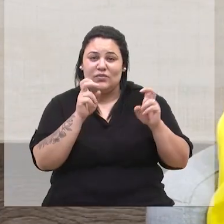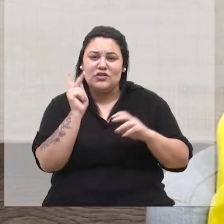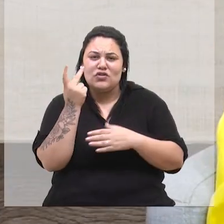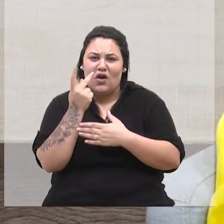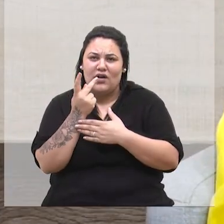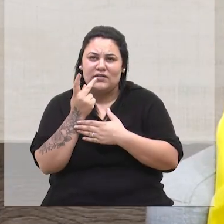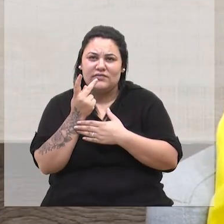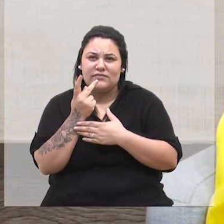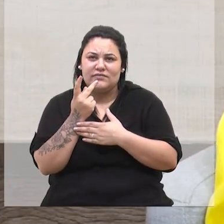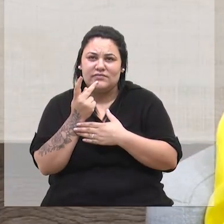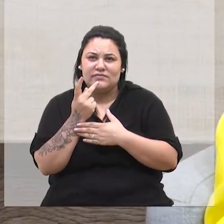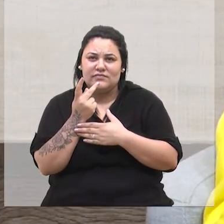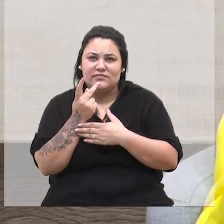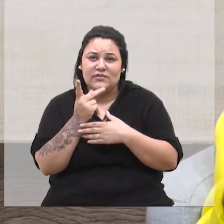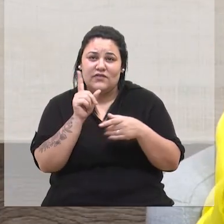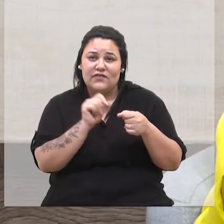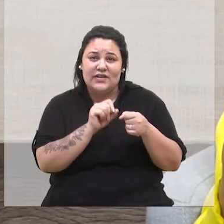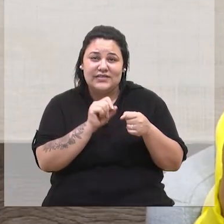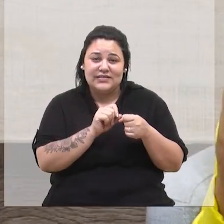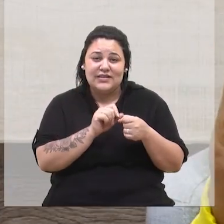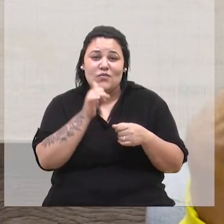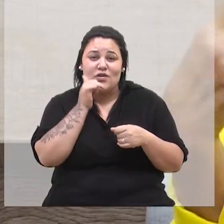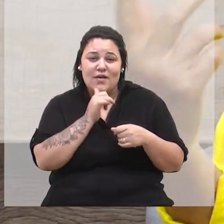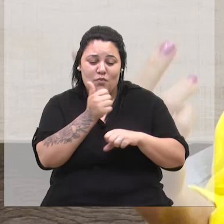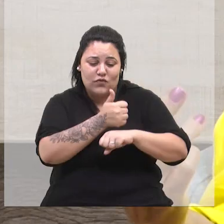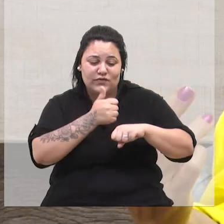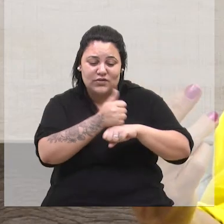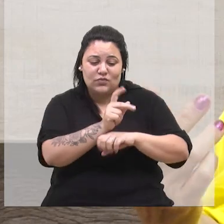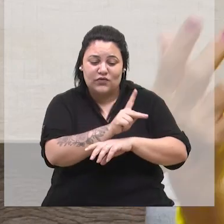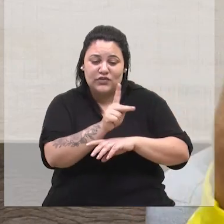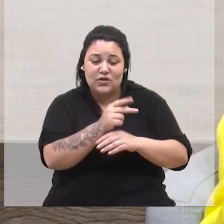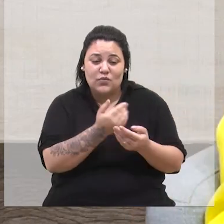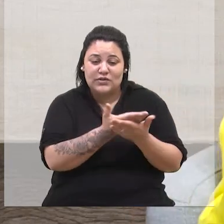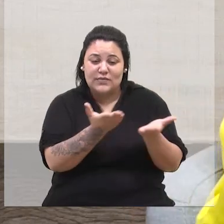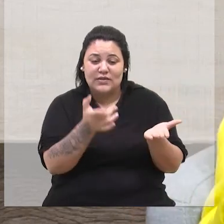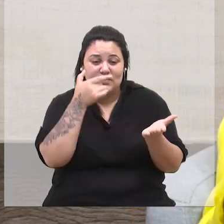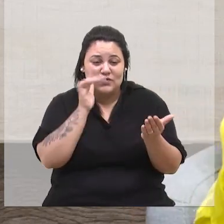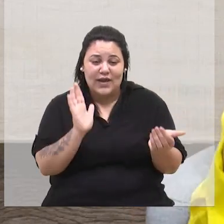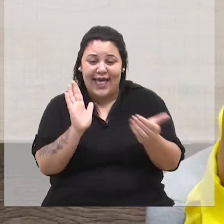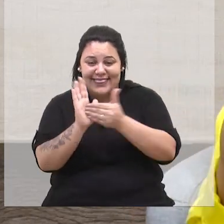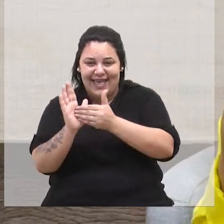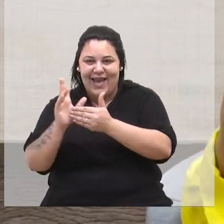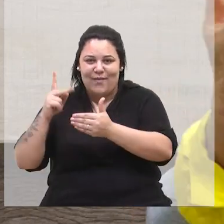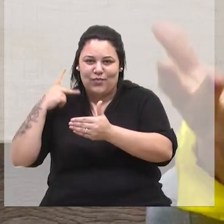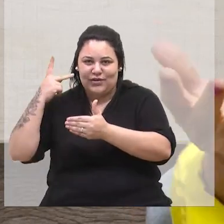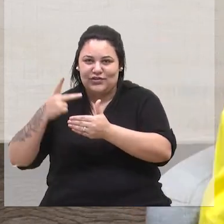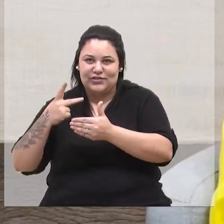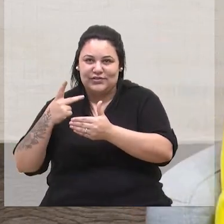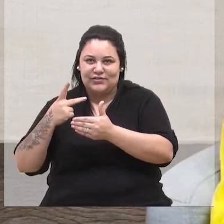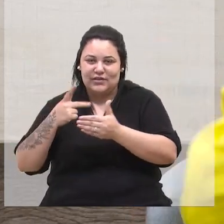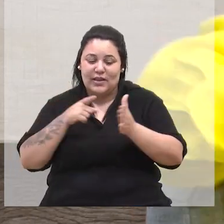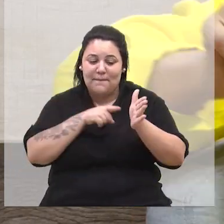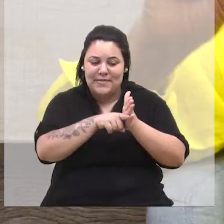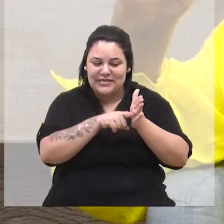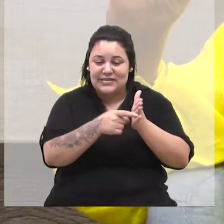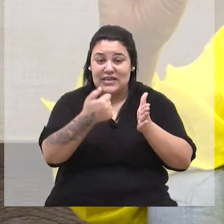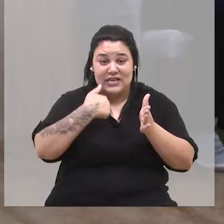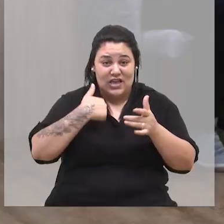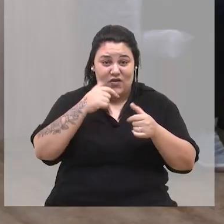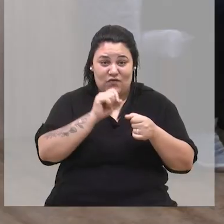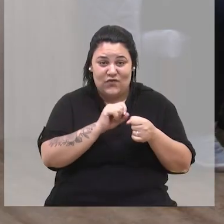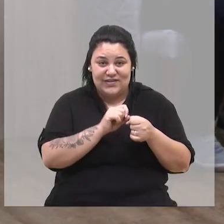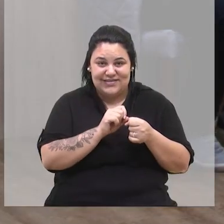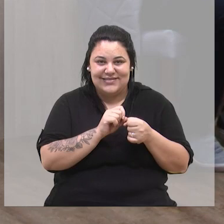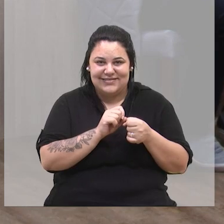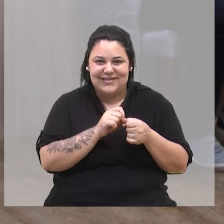história de se as mulheres fazemos da profissão de professoras um espaço para chegar a funções políticas, na pesquisa